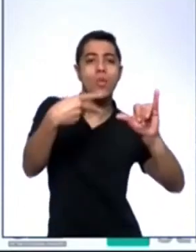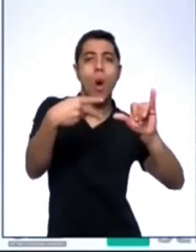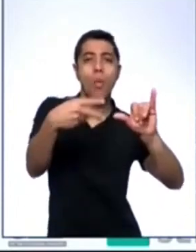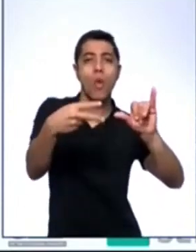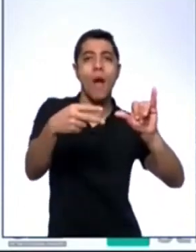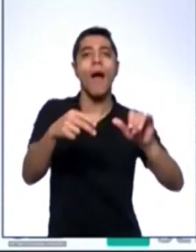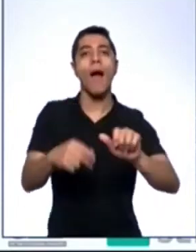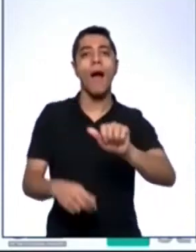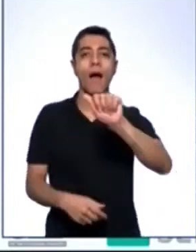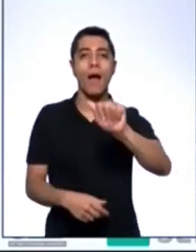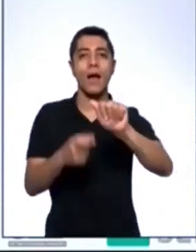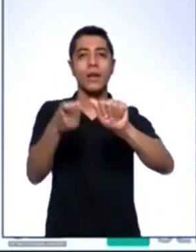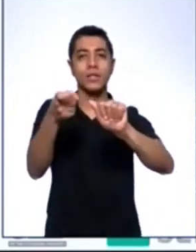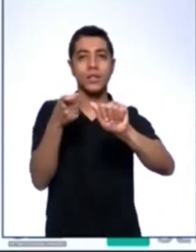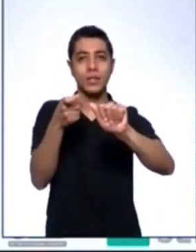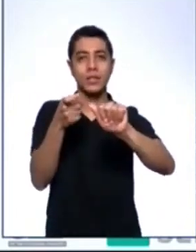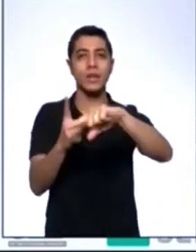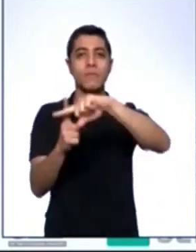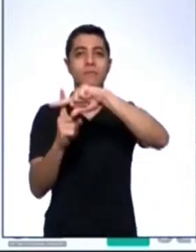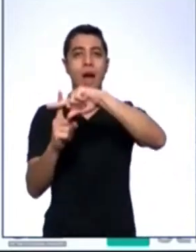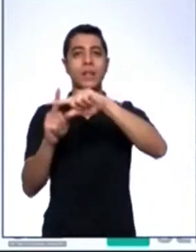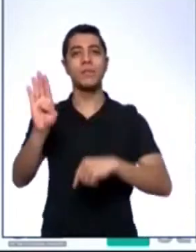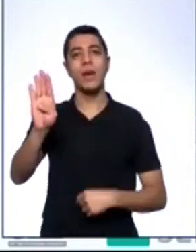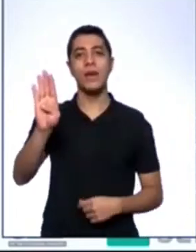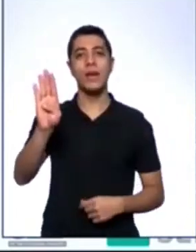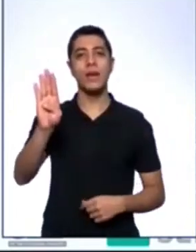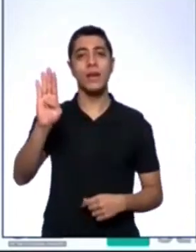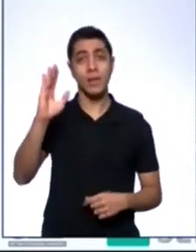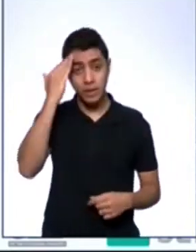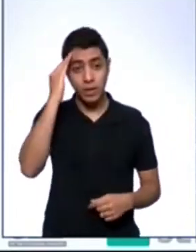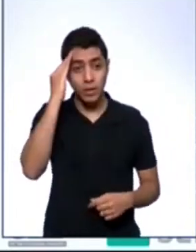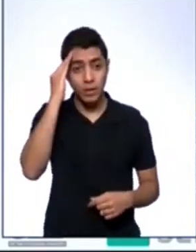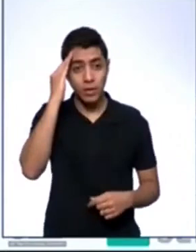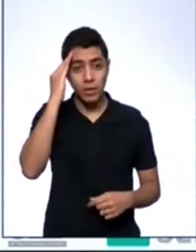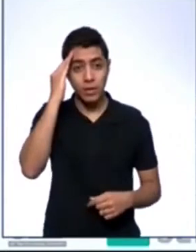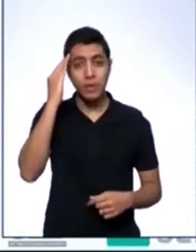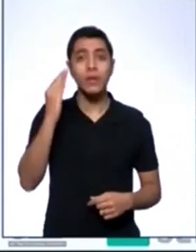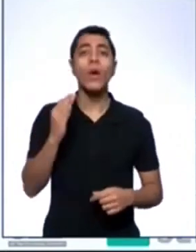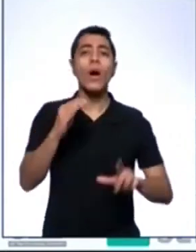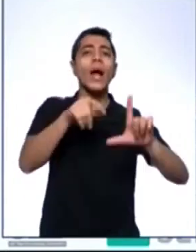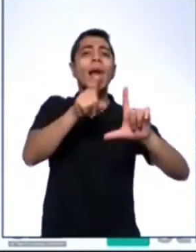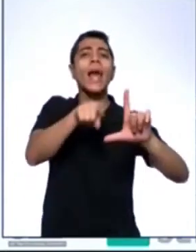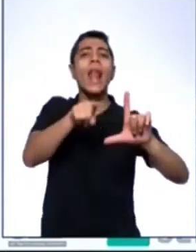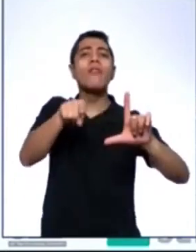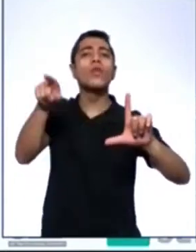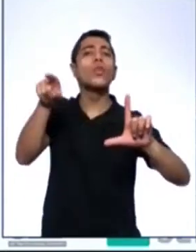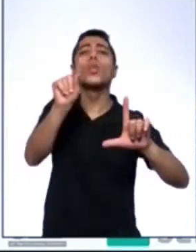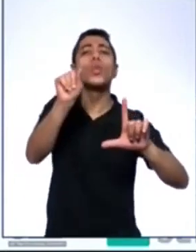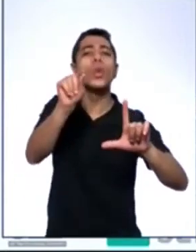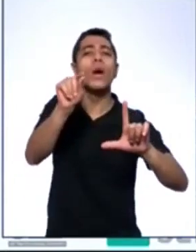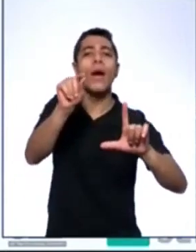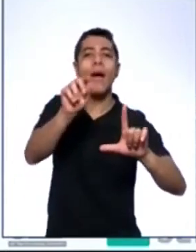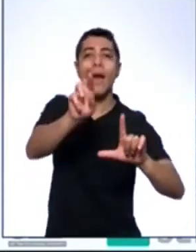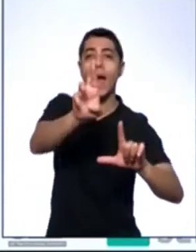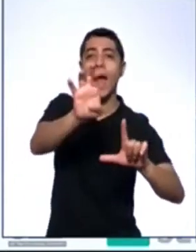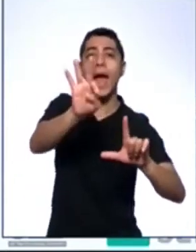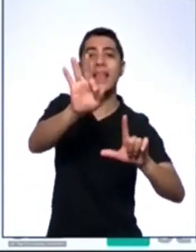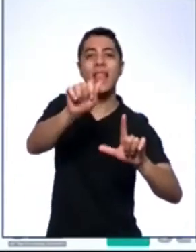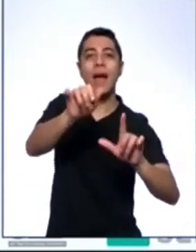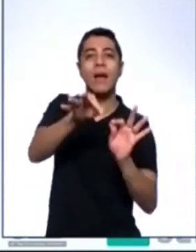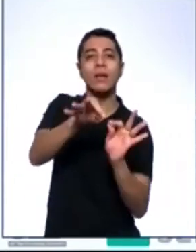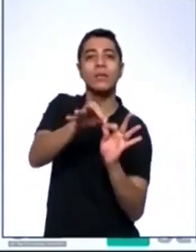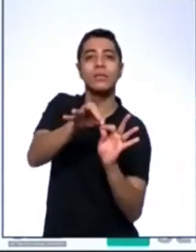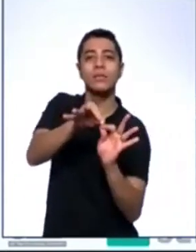pode ser crescente ou decrescente para mim naquela letrinha a é o nome em especial chama